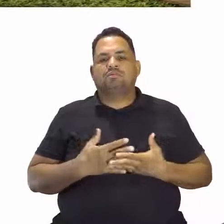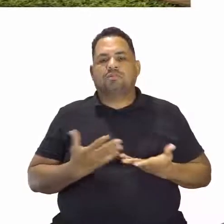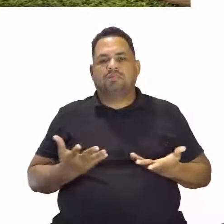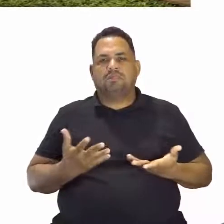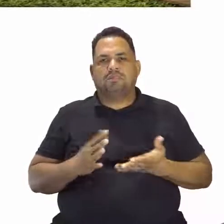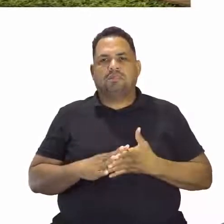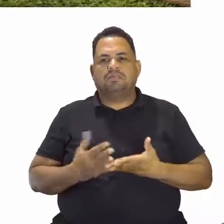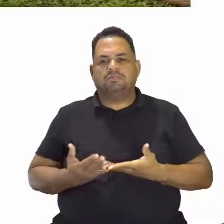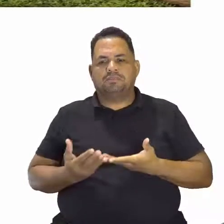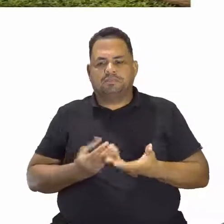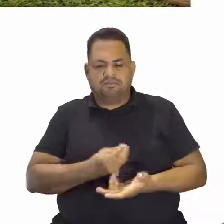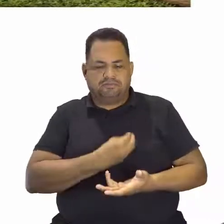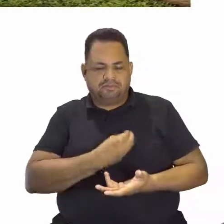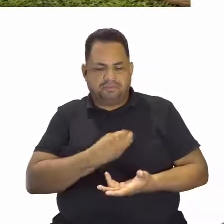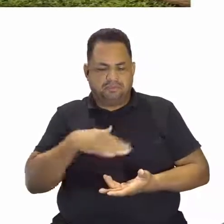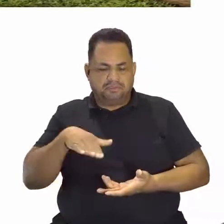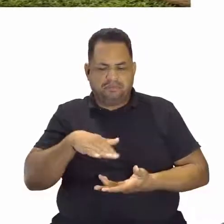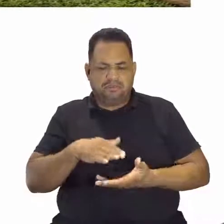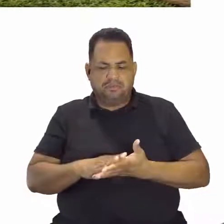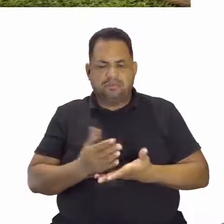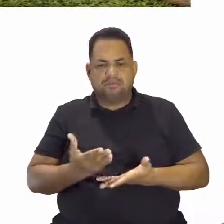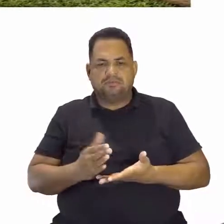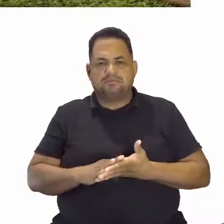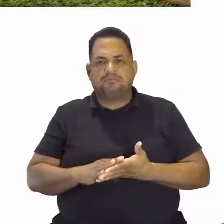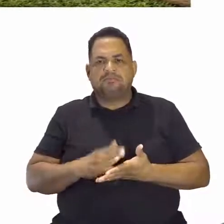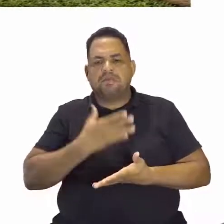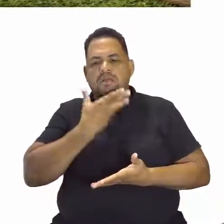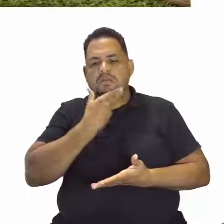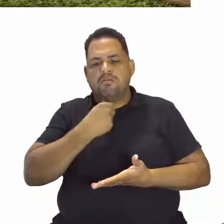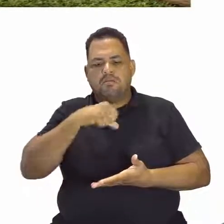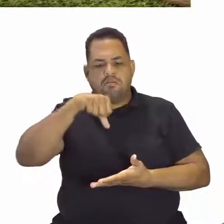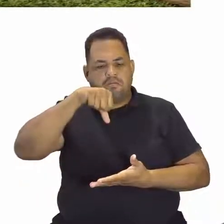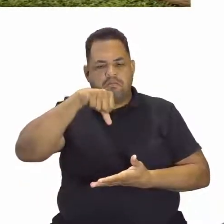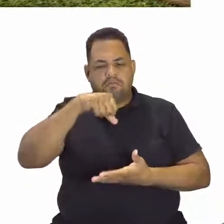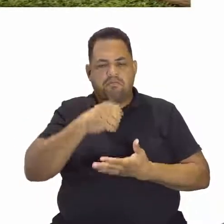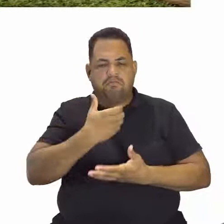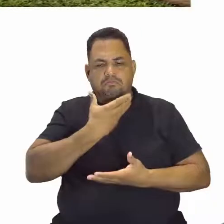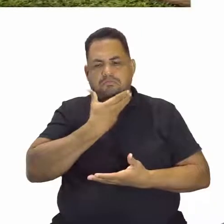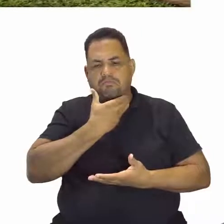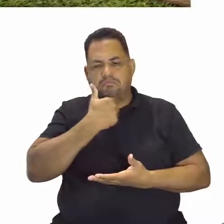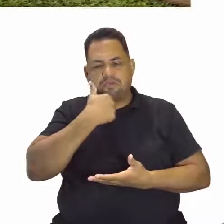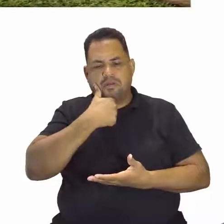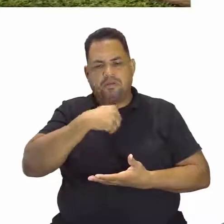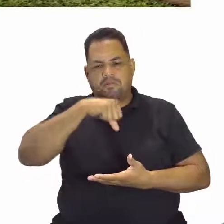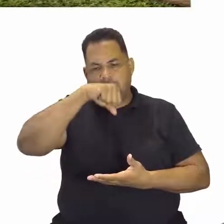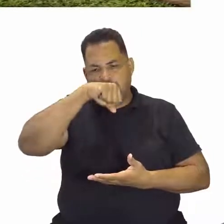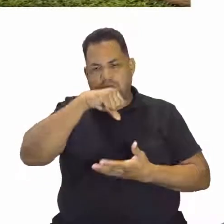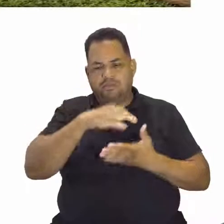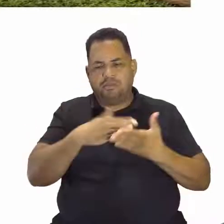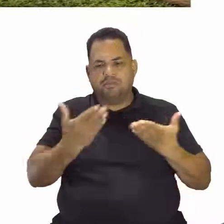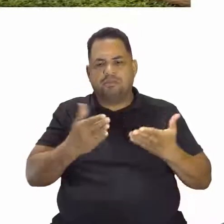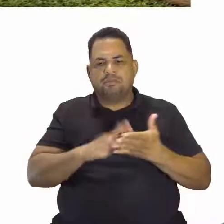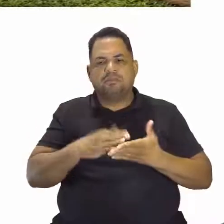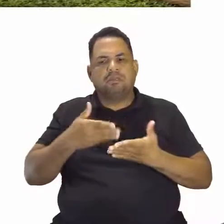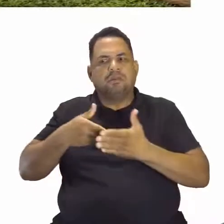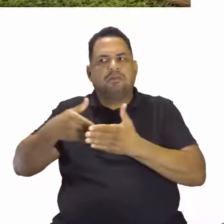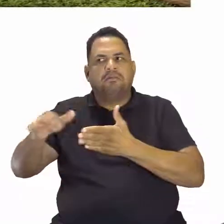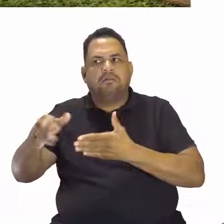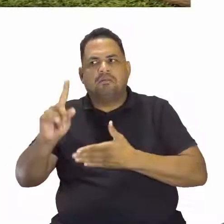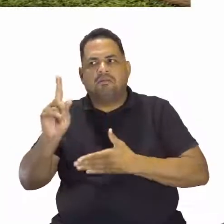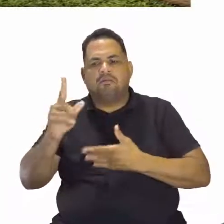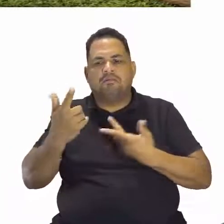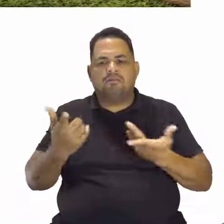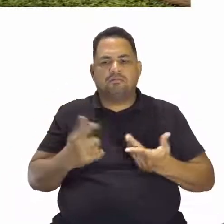seu neto, sua mãe te criou ali naquele espaço, e alguém chega e diz, saia, porque aqui vai vir um